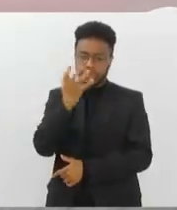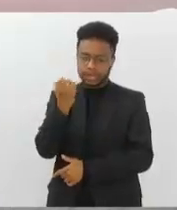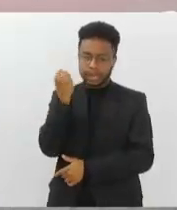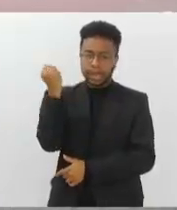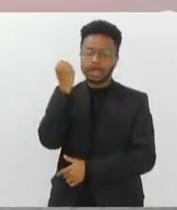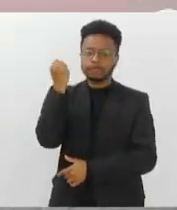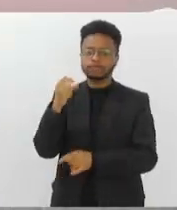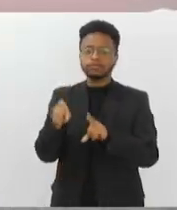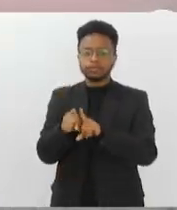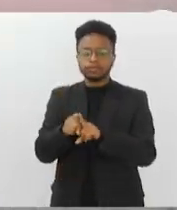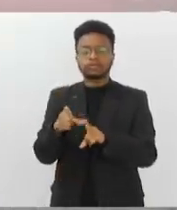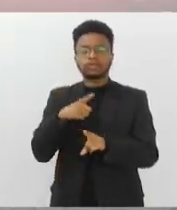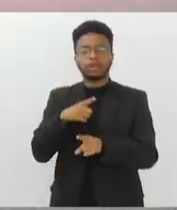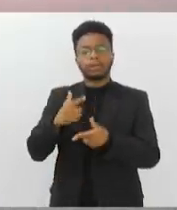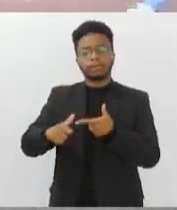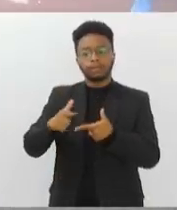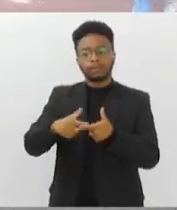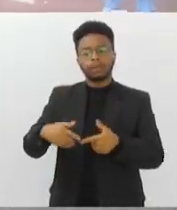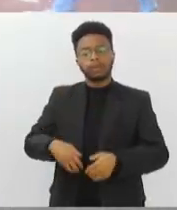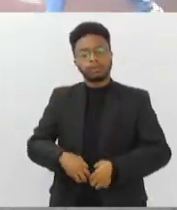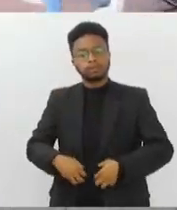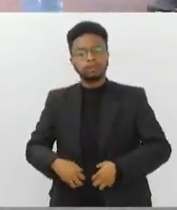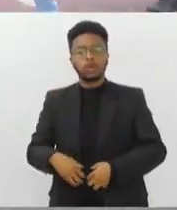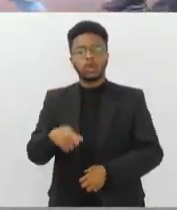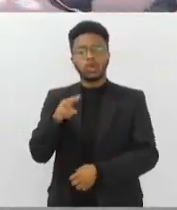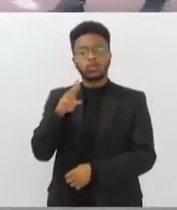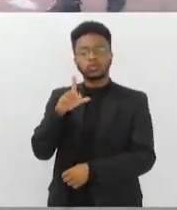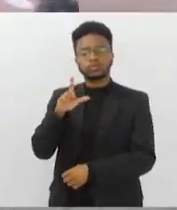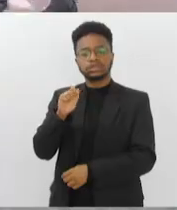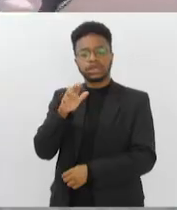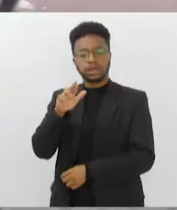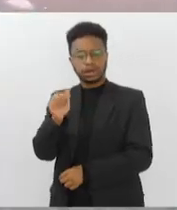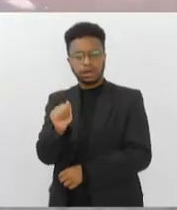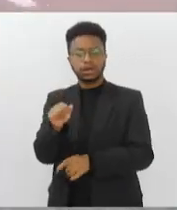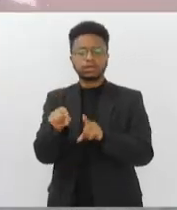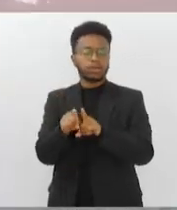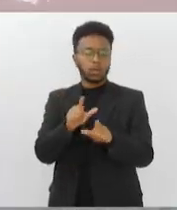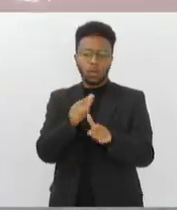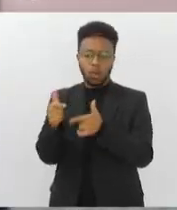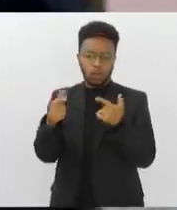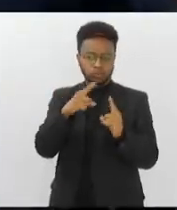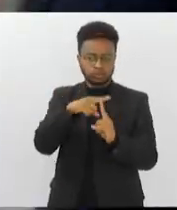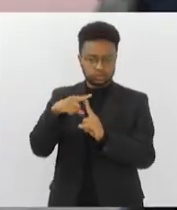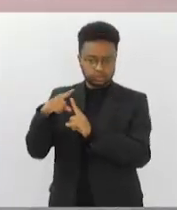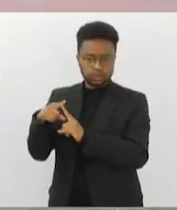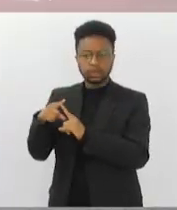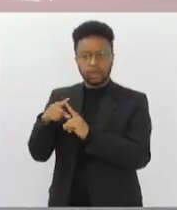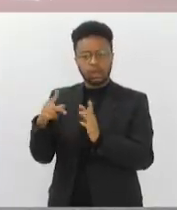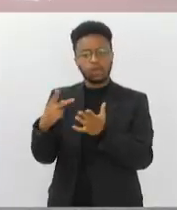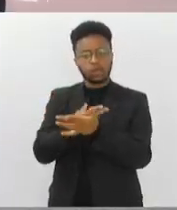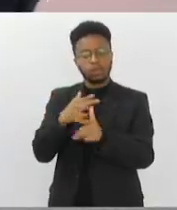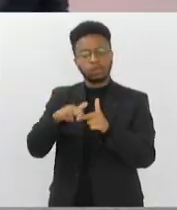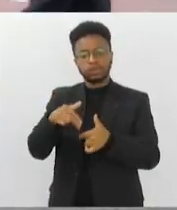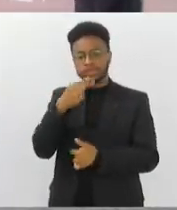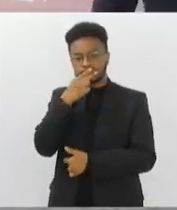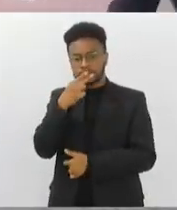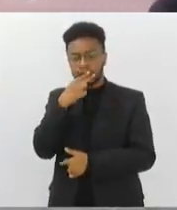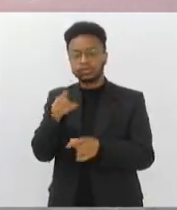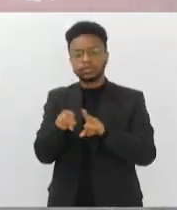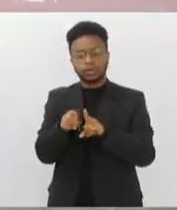problemas gastrointestinais também, úlcera, gastrite, refluxo, tudo causado pelo cigarro e as